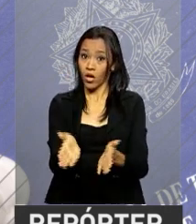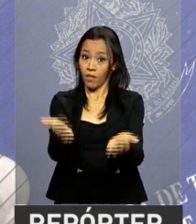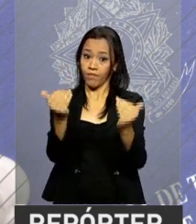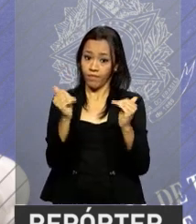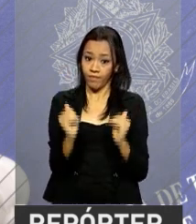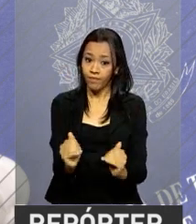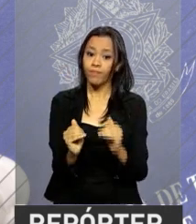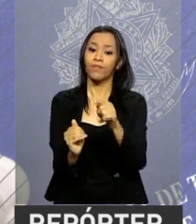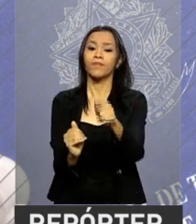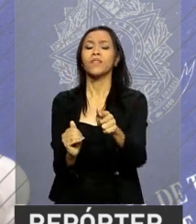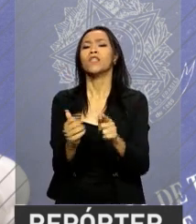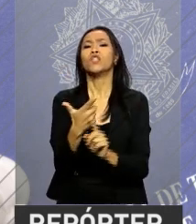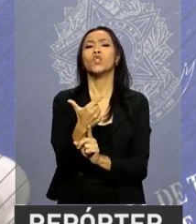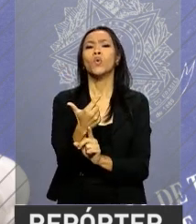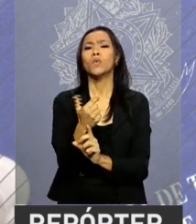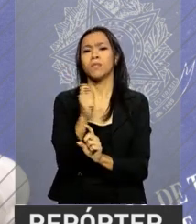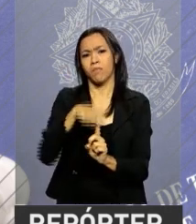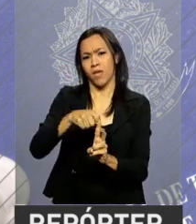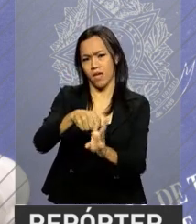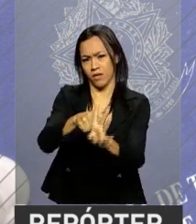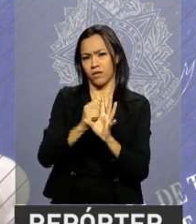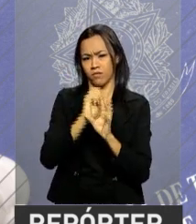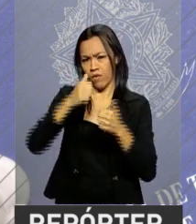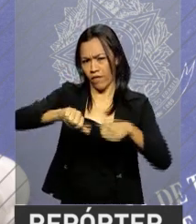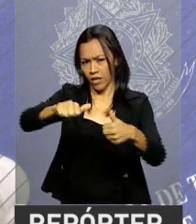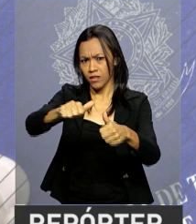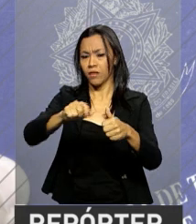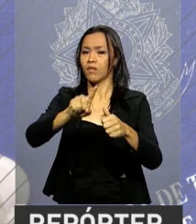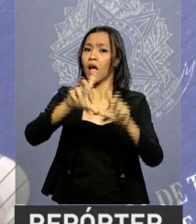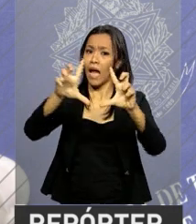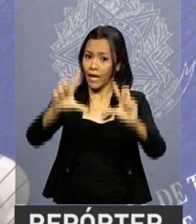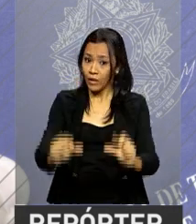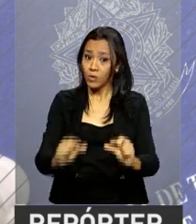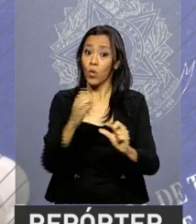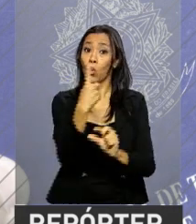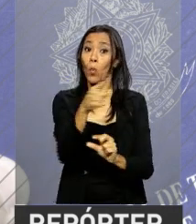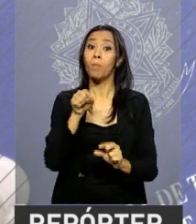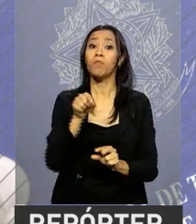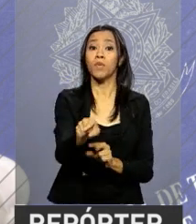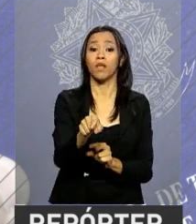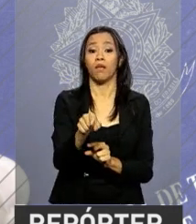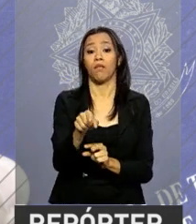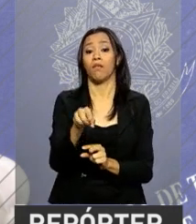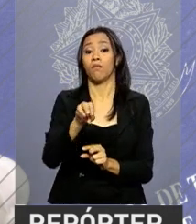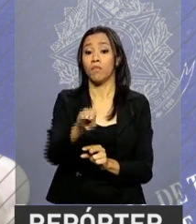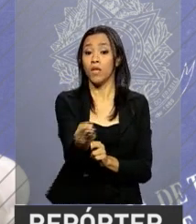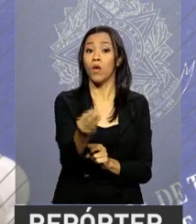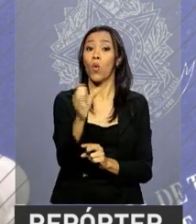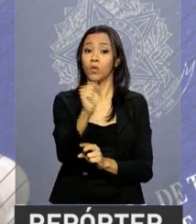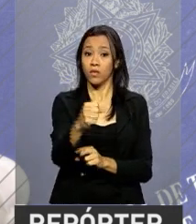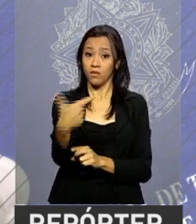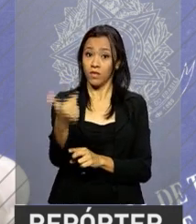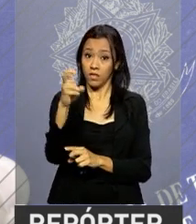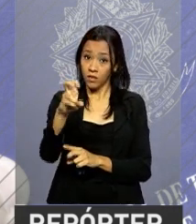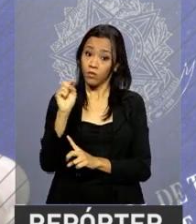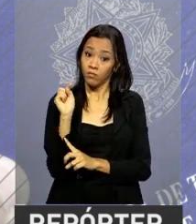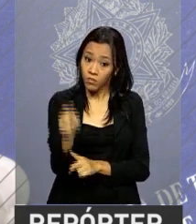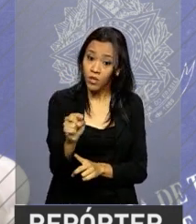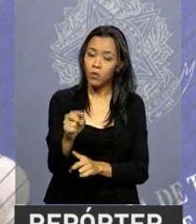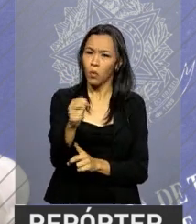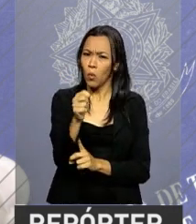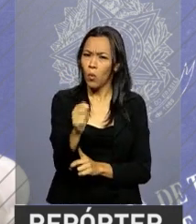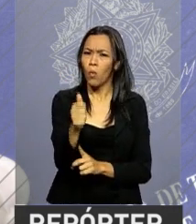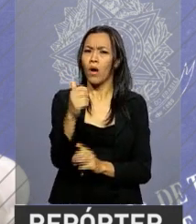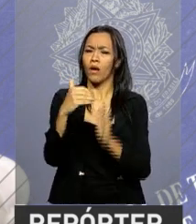consideram os últimos 12 meses a redução chega a mais de 1. 825.000 uma queda